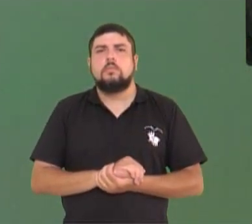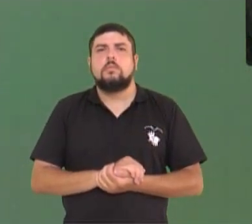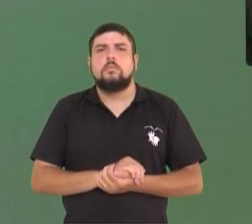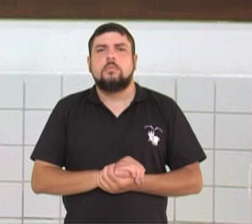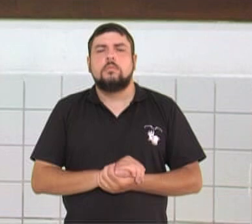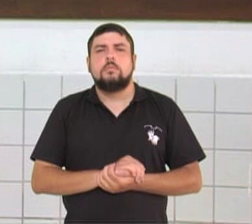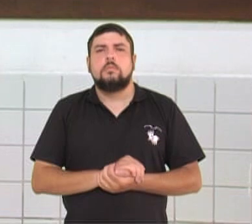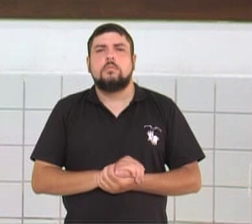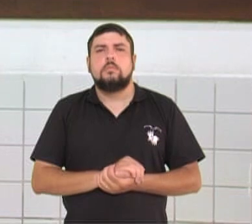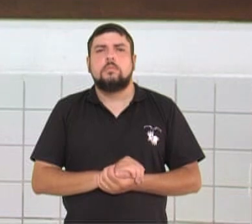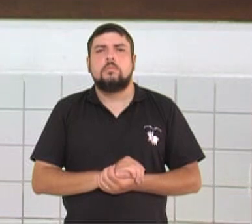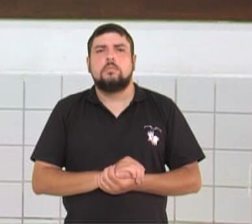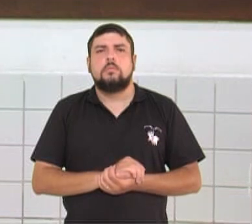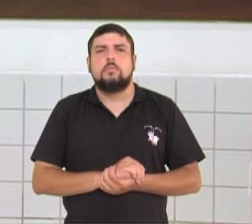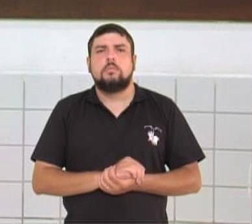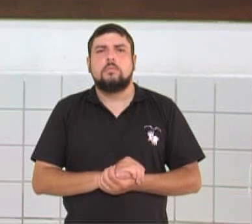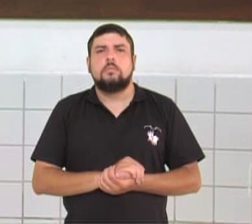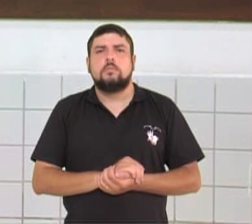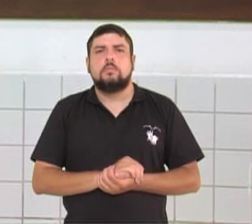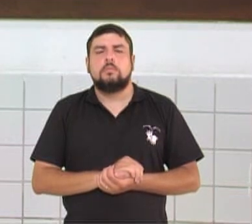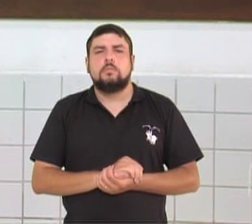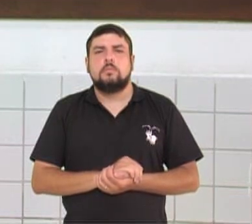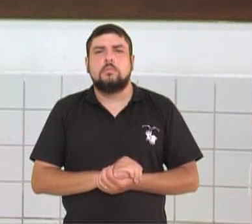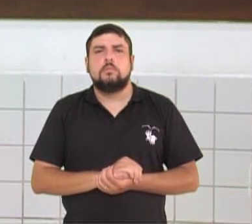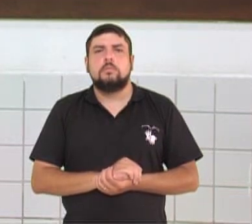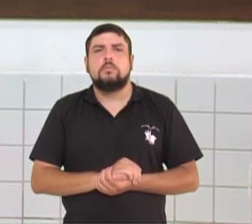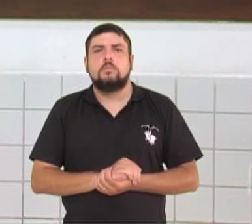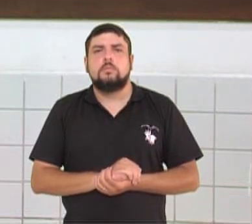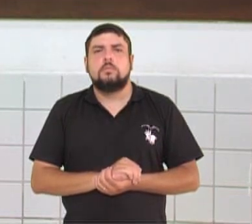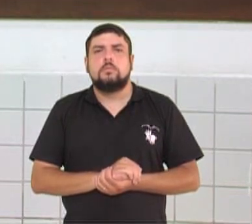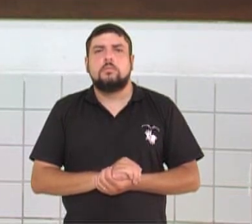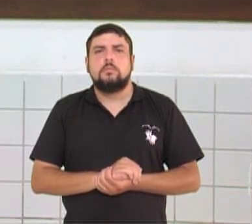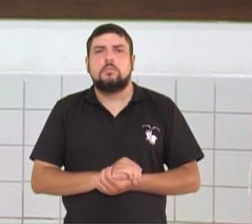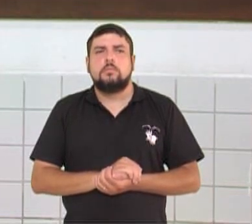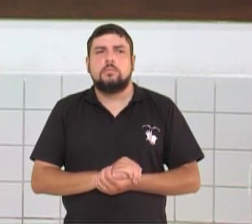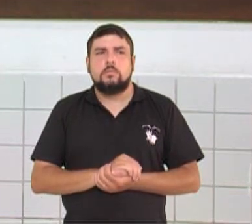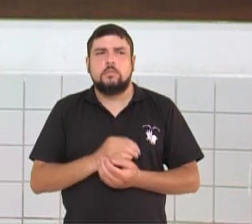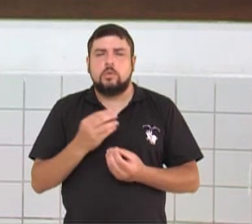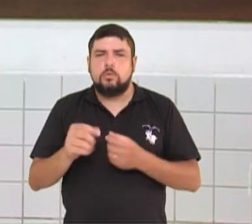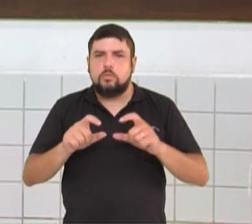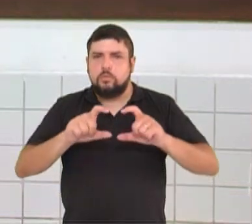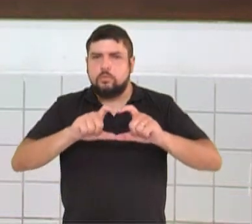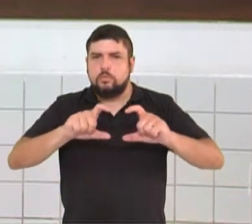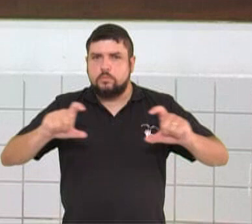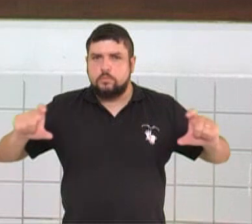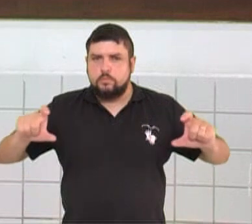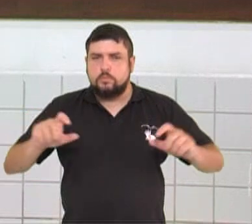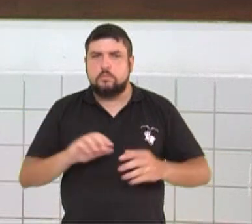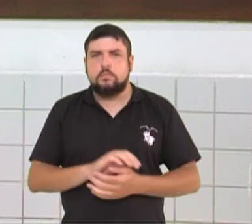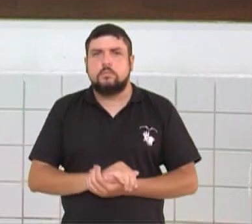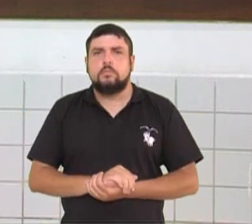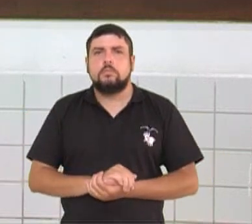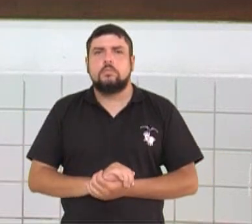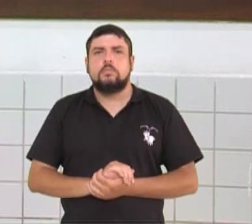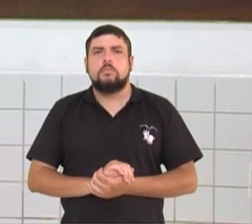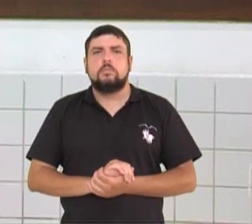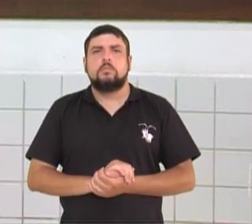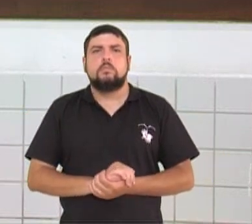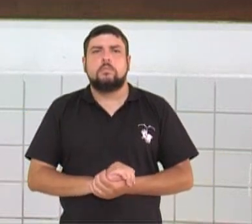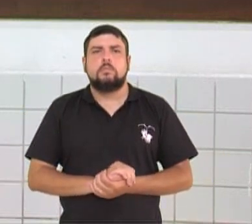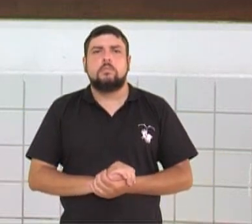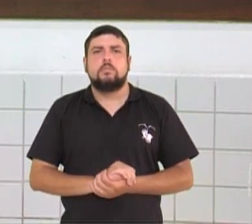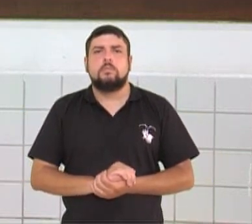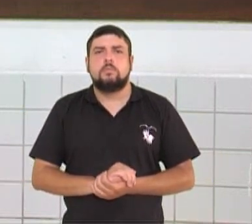pertence aos reais, tal que x é maior ou igual a menos 15. Legal? Então,